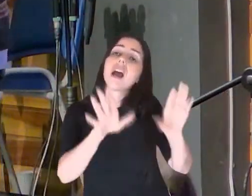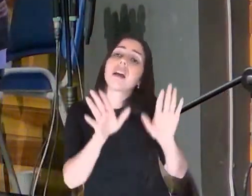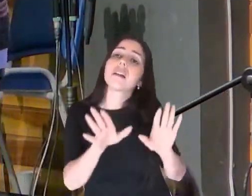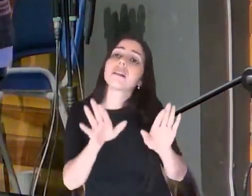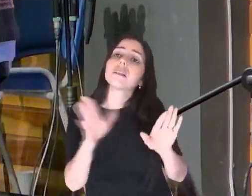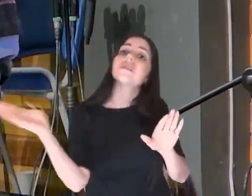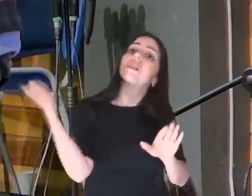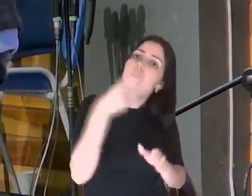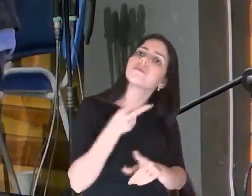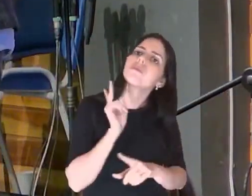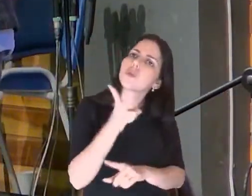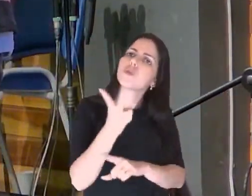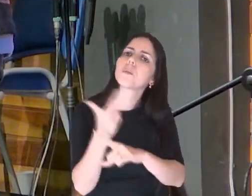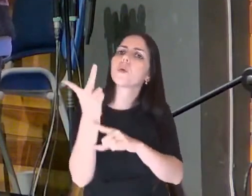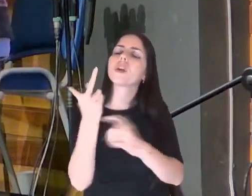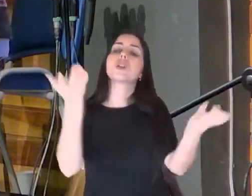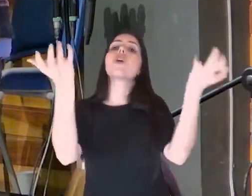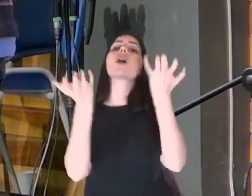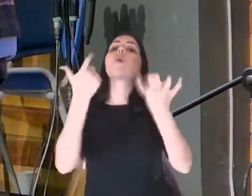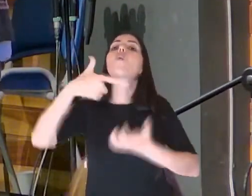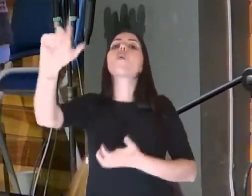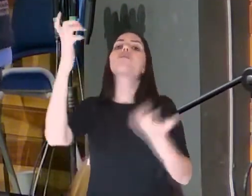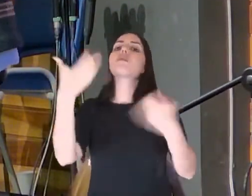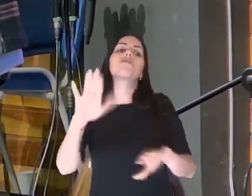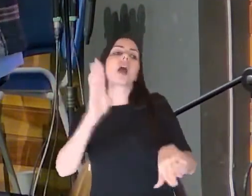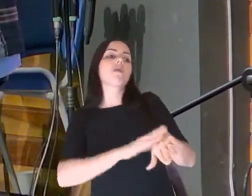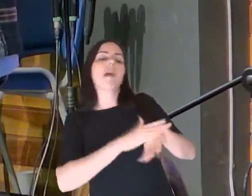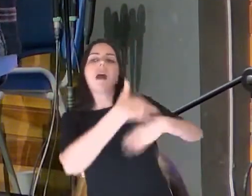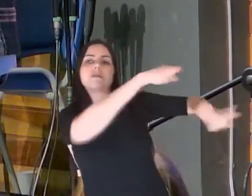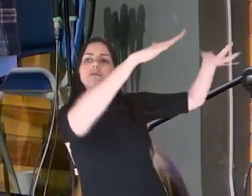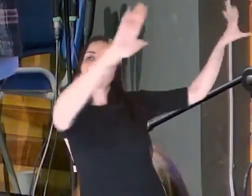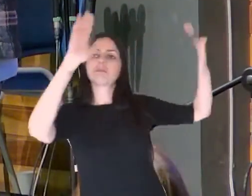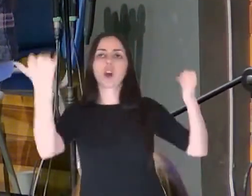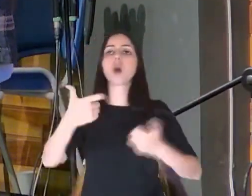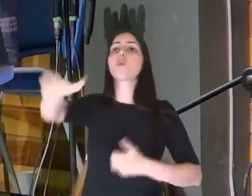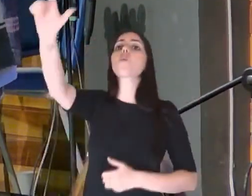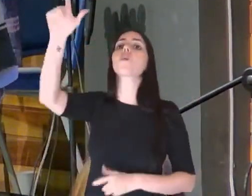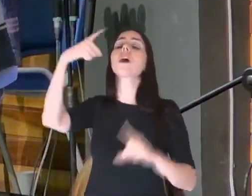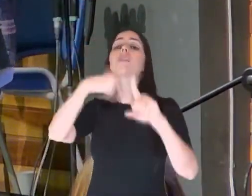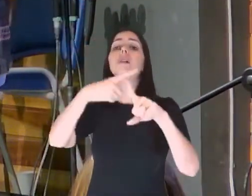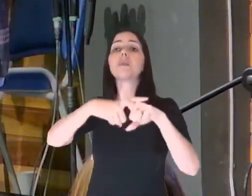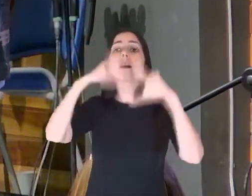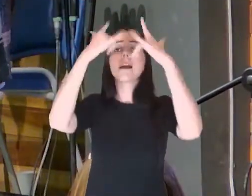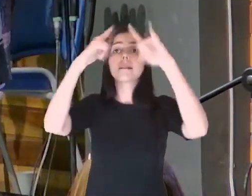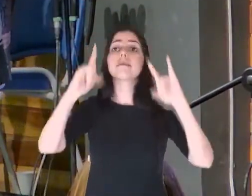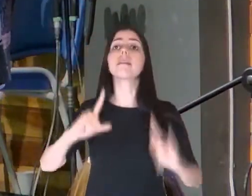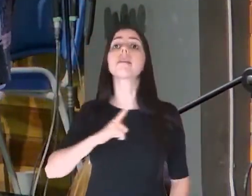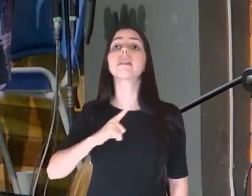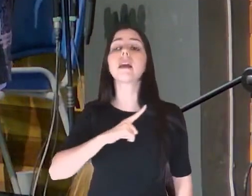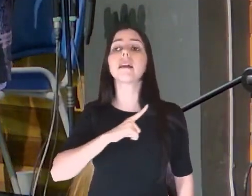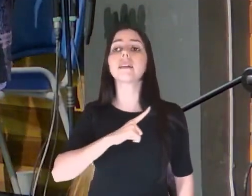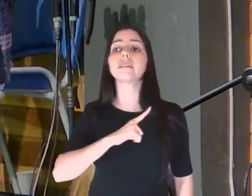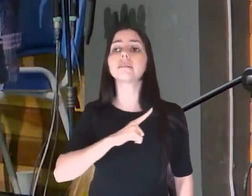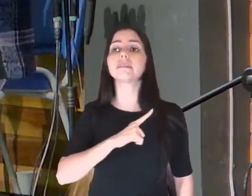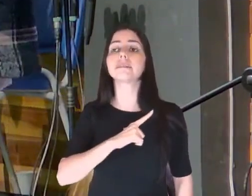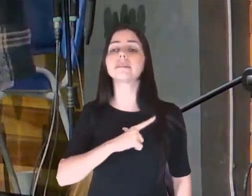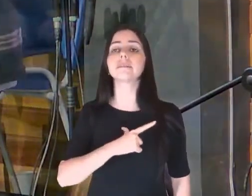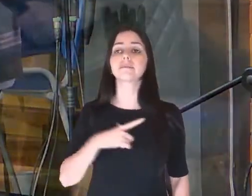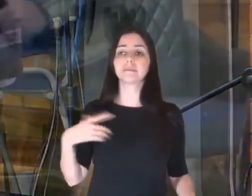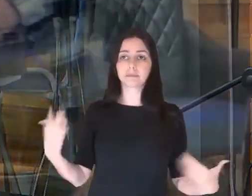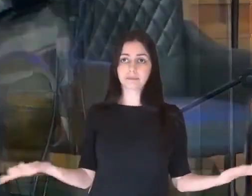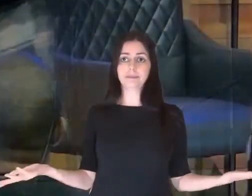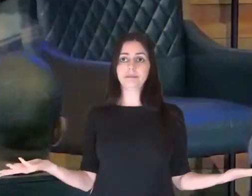continuar procurando. Quero outro. Percorrendo a terra. Livre. Porque a tenda tem.